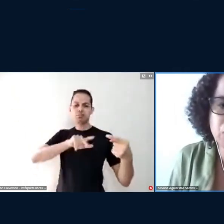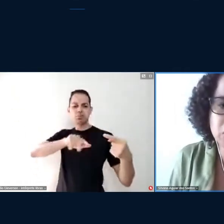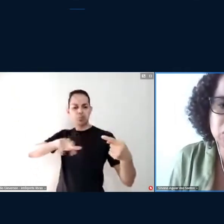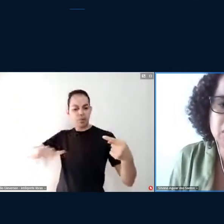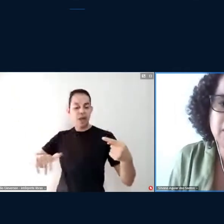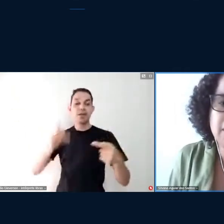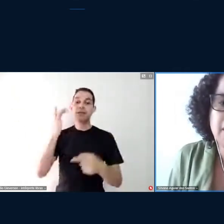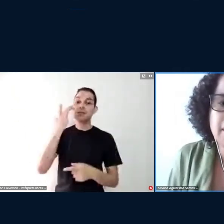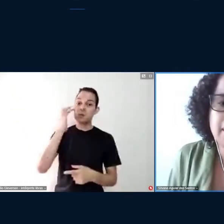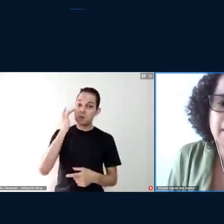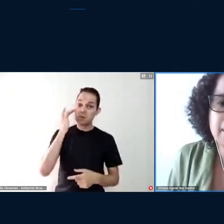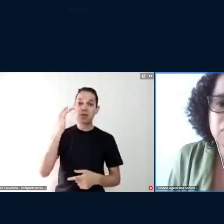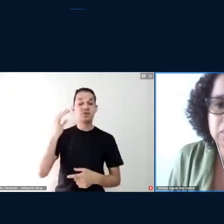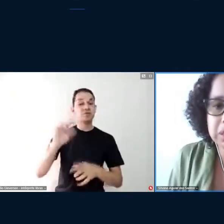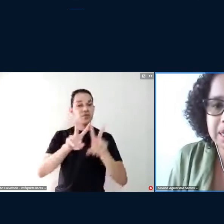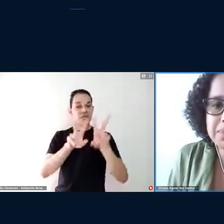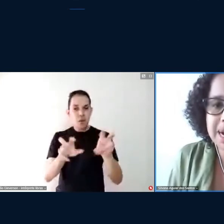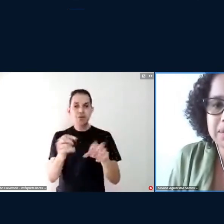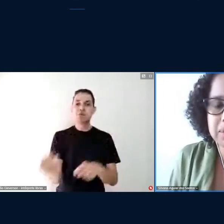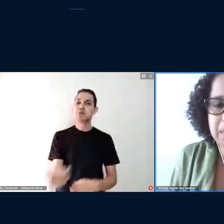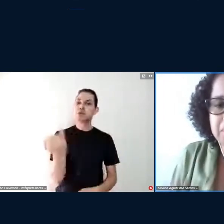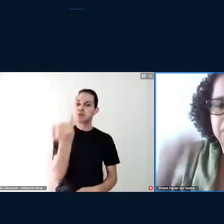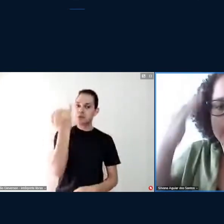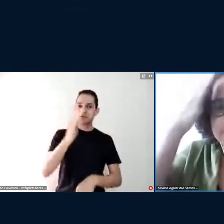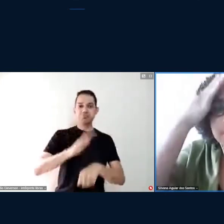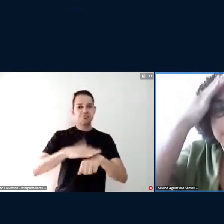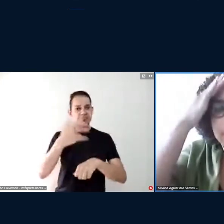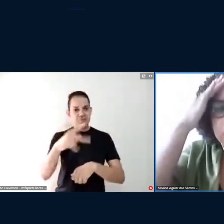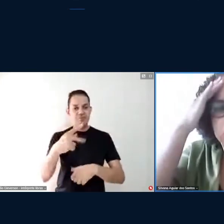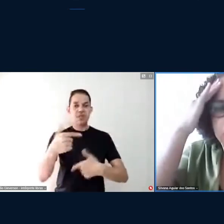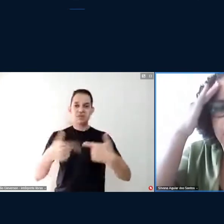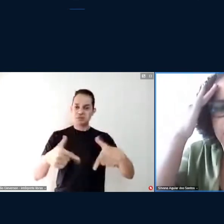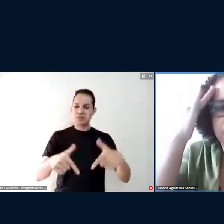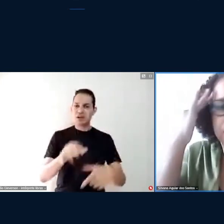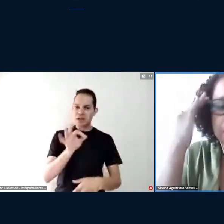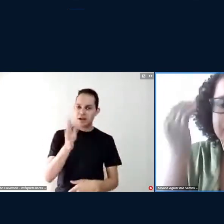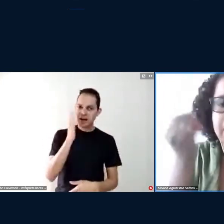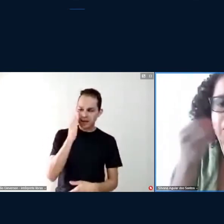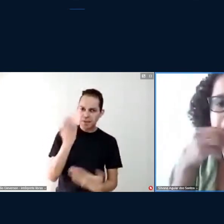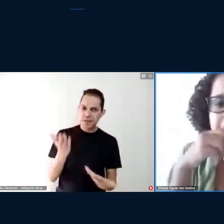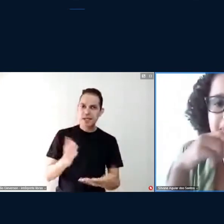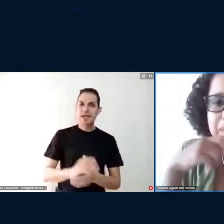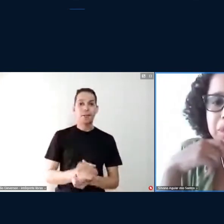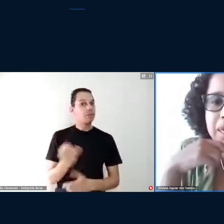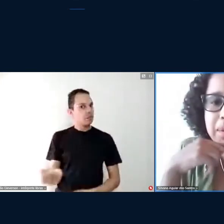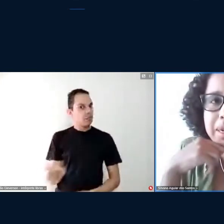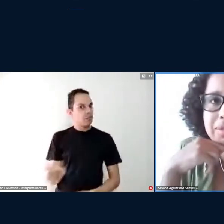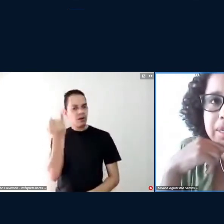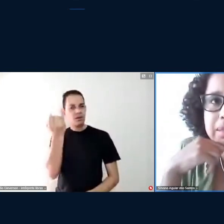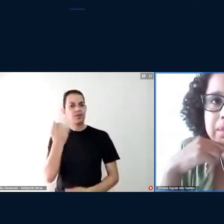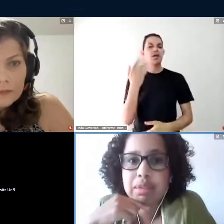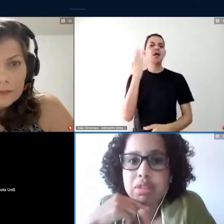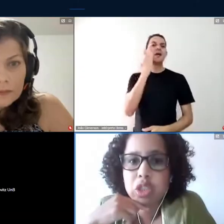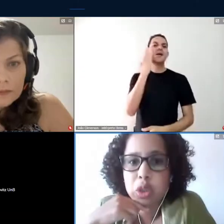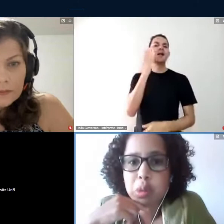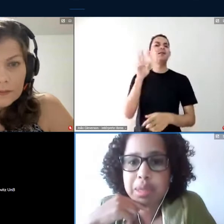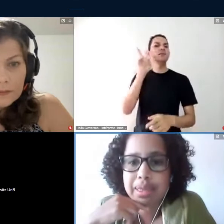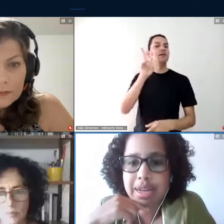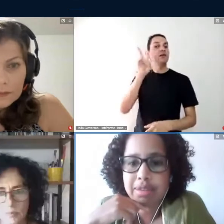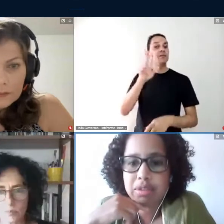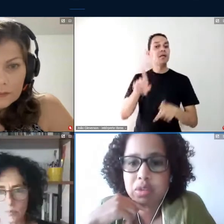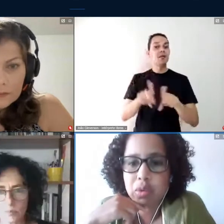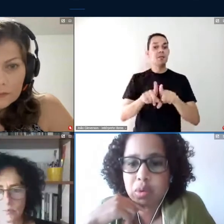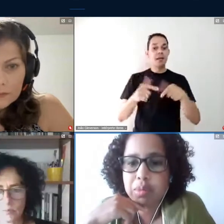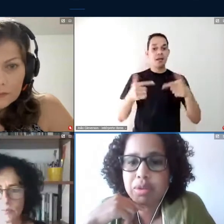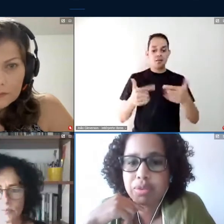um ponto forte do seu trabalho, sabe, Frances? E isso é fundamental. Eu lembro que na qualificação a gente